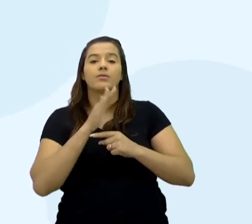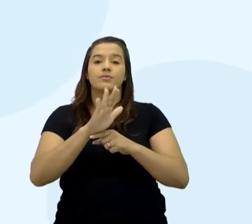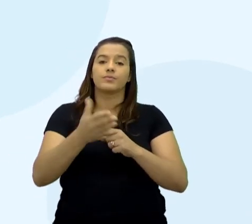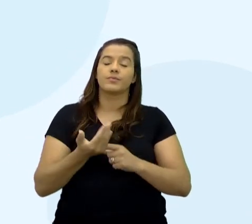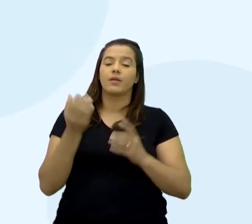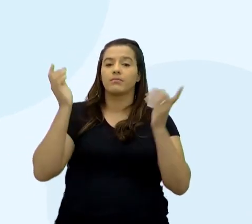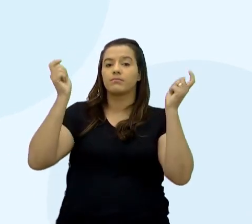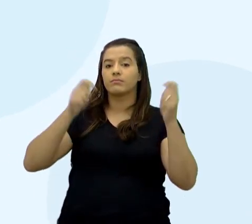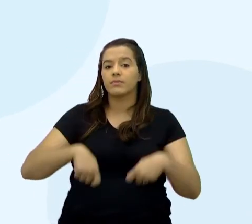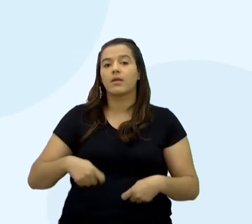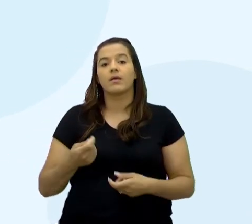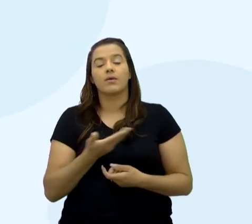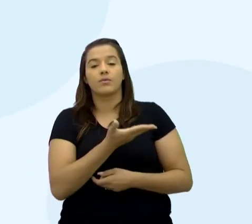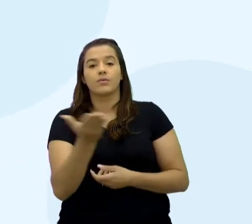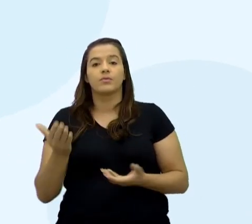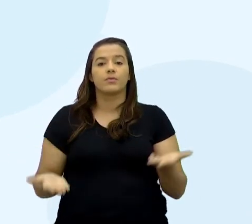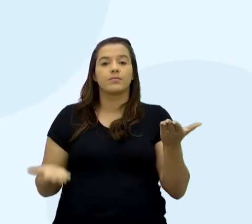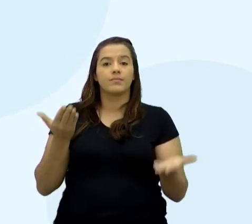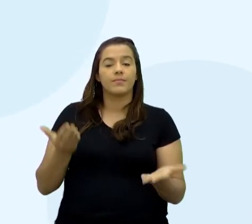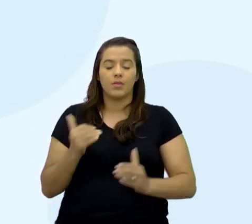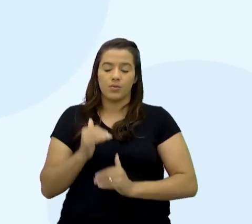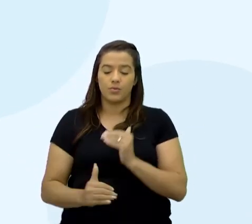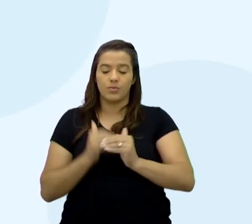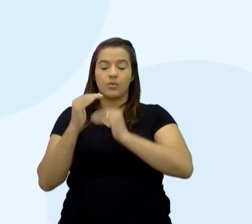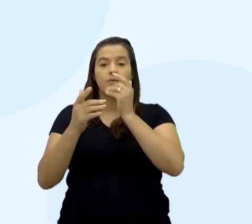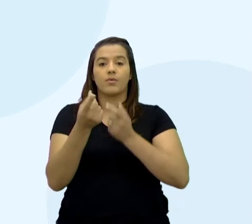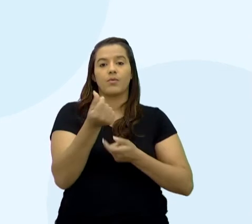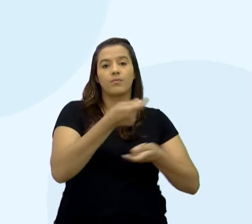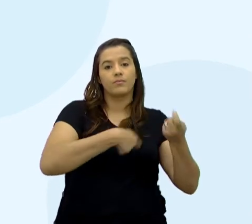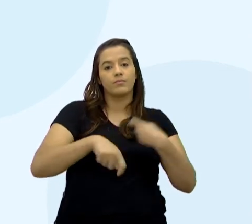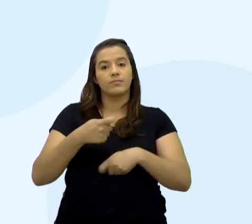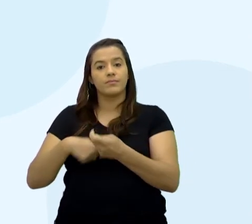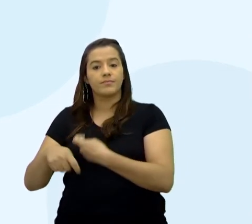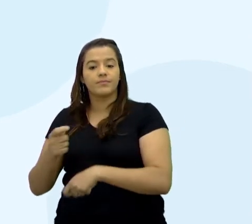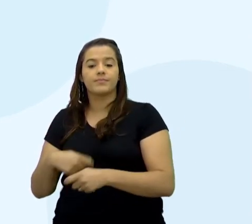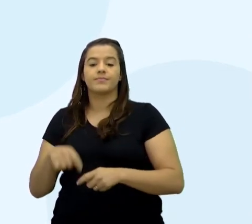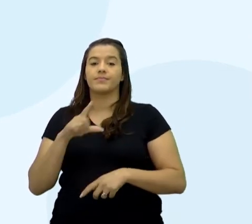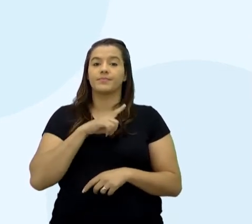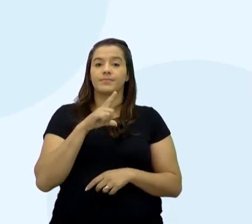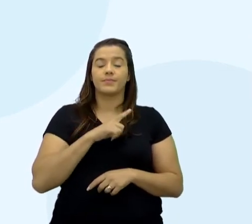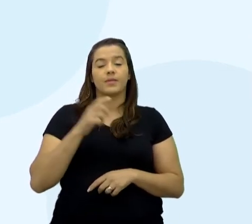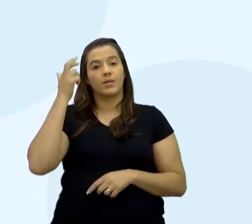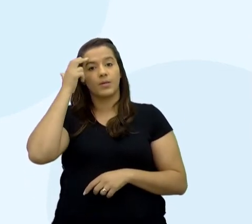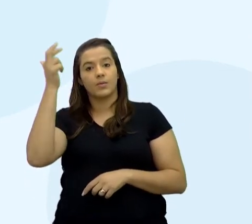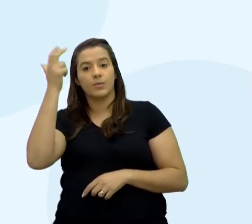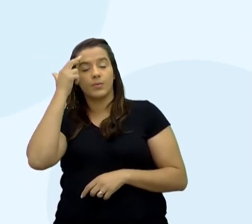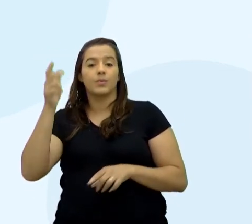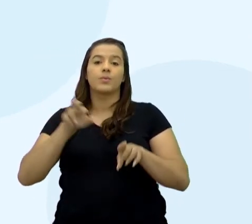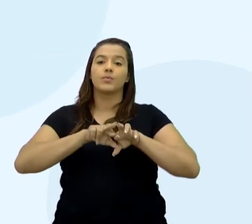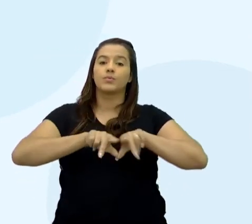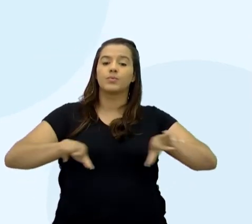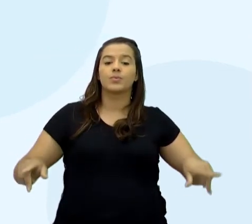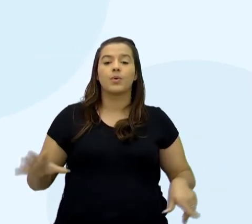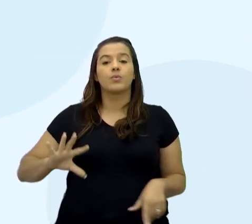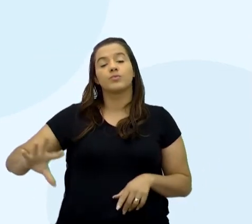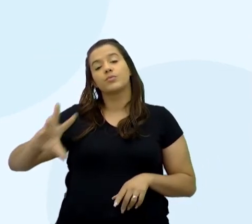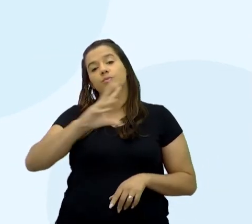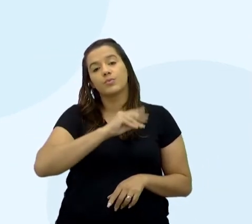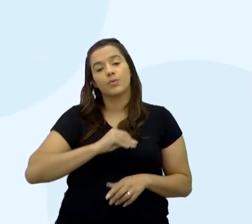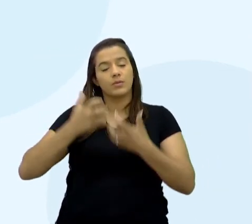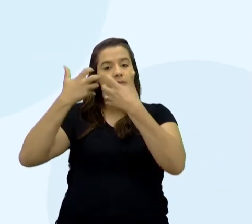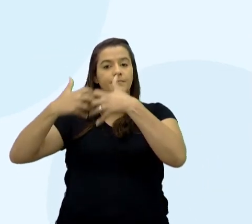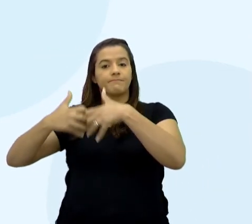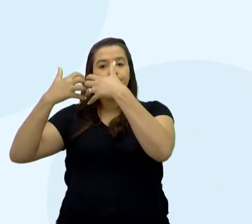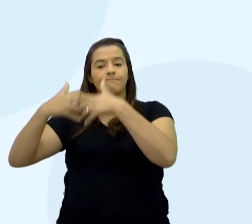a capacidade de equilíbrio e de desenvolvimento econômico, material e intelectual e as condições de relacionar-se